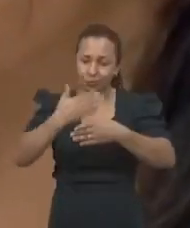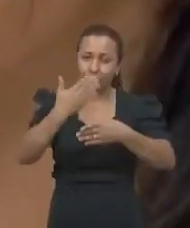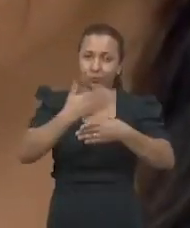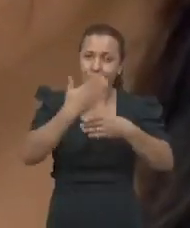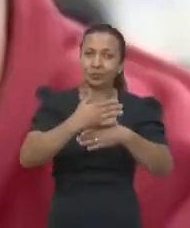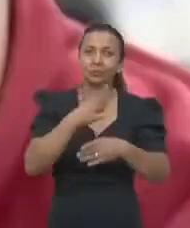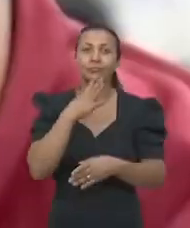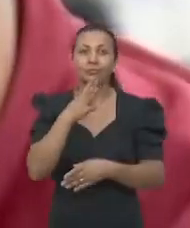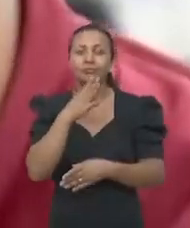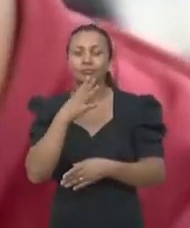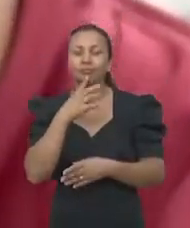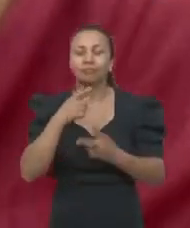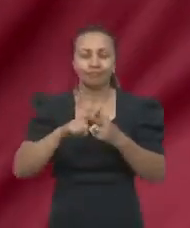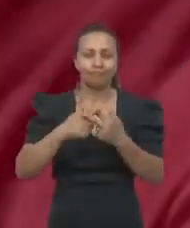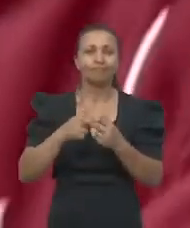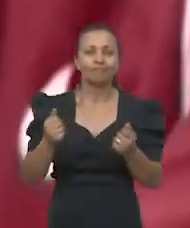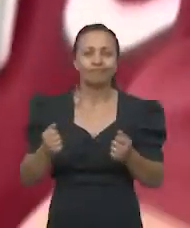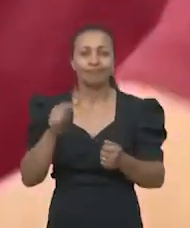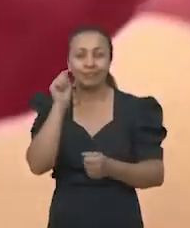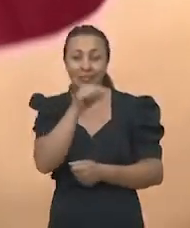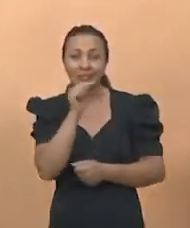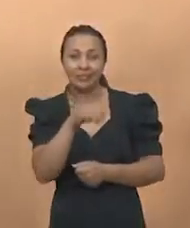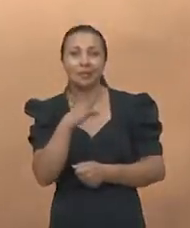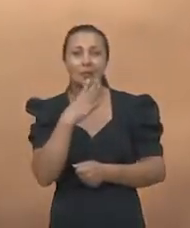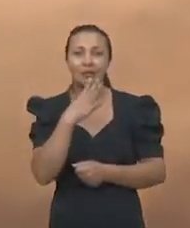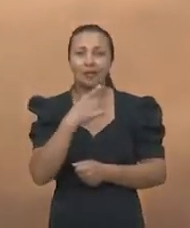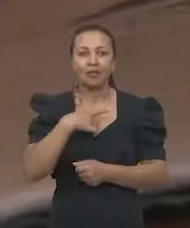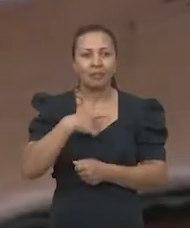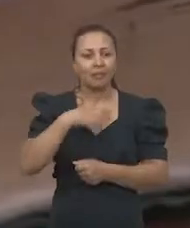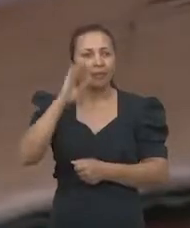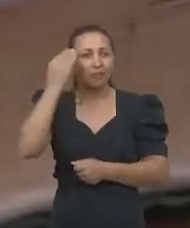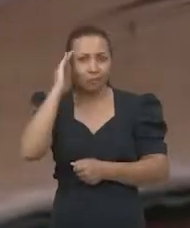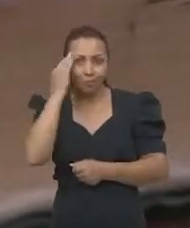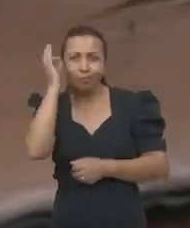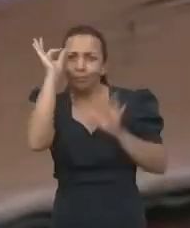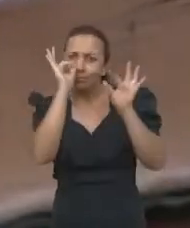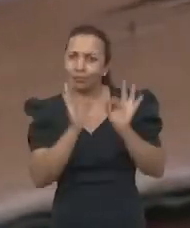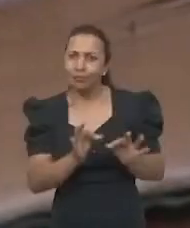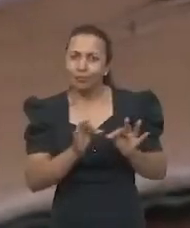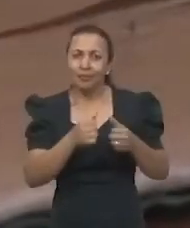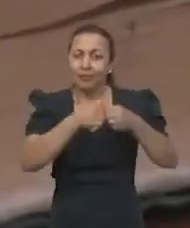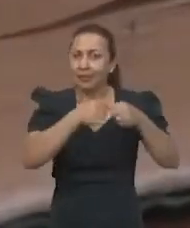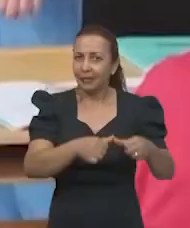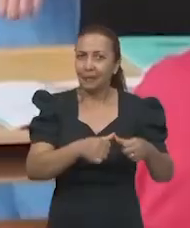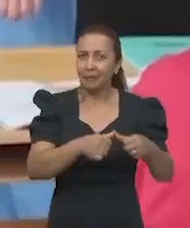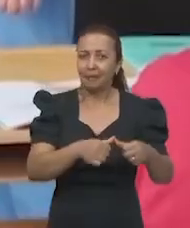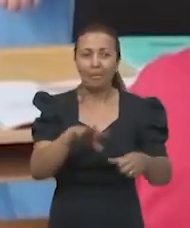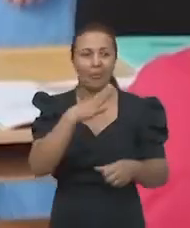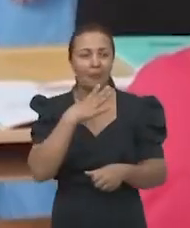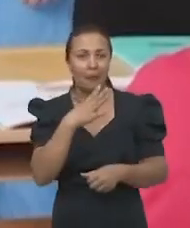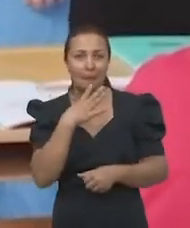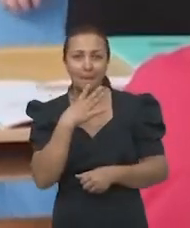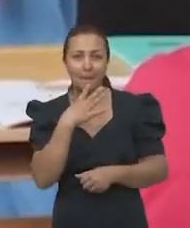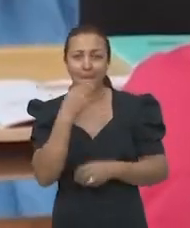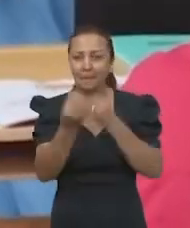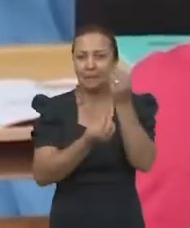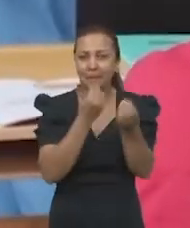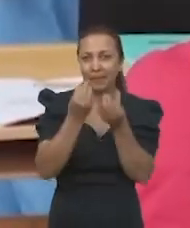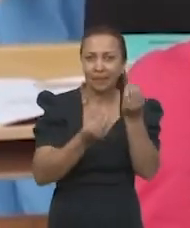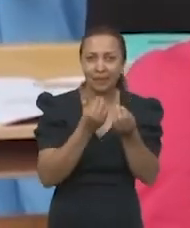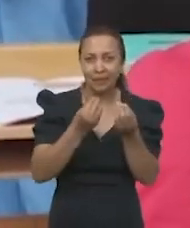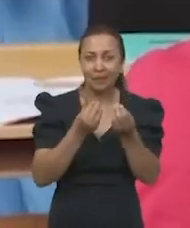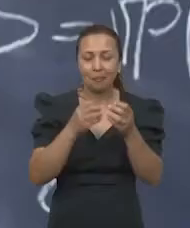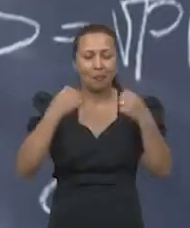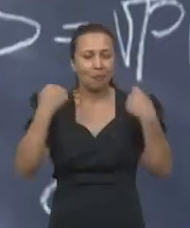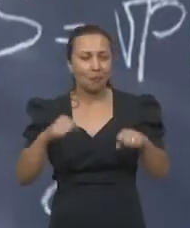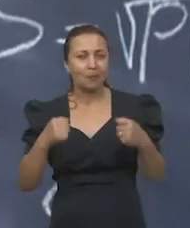da construção do conhecimento que está sendo produzido, que aquele conhecimento faça sentido para ele e que ele fique, né, com esse conhecimento